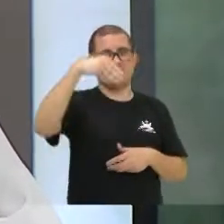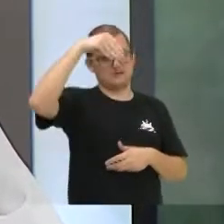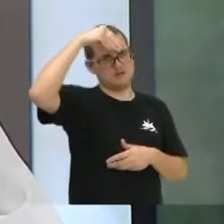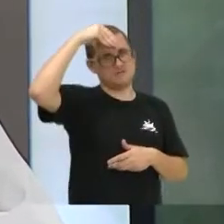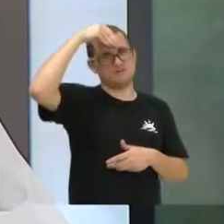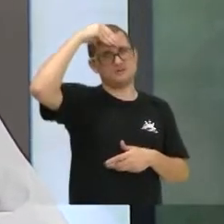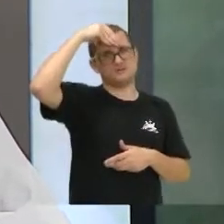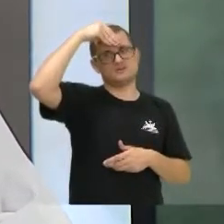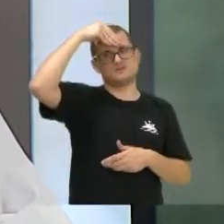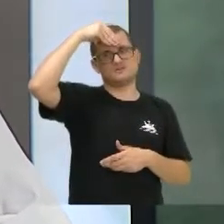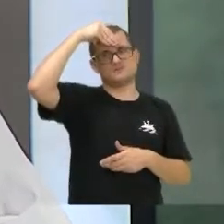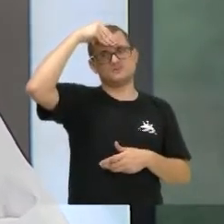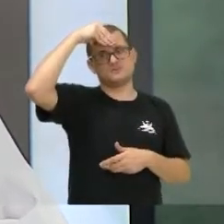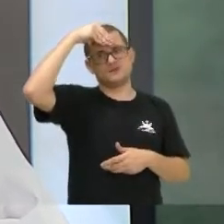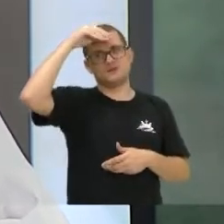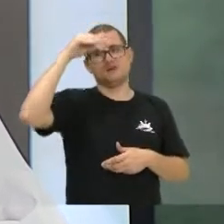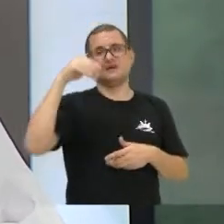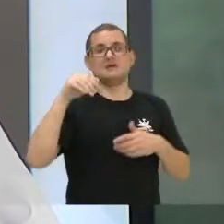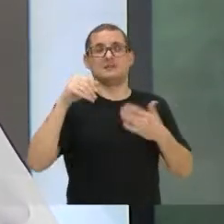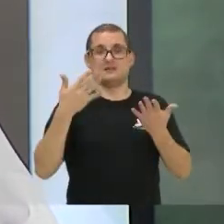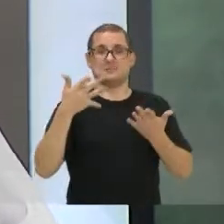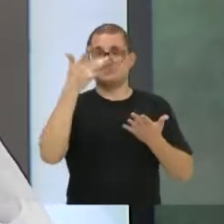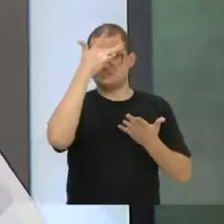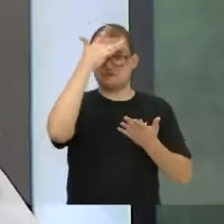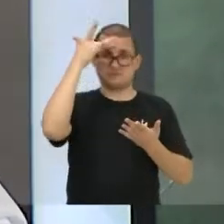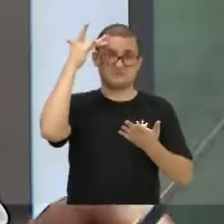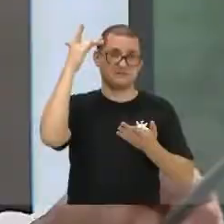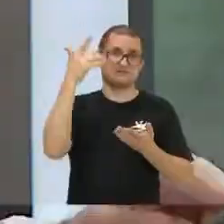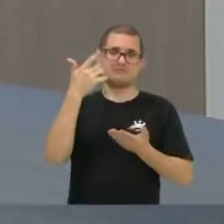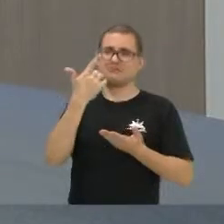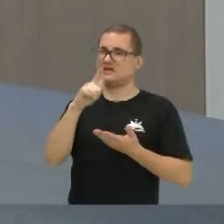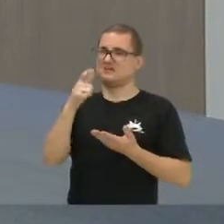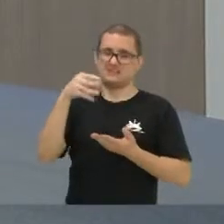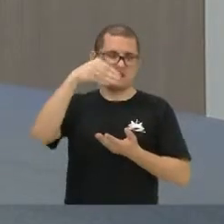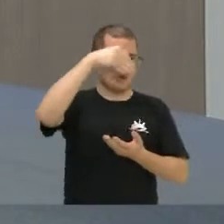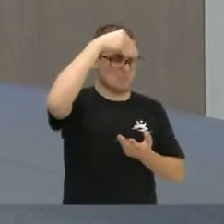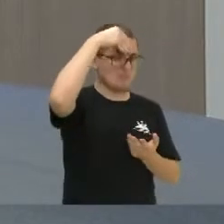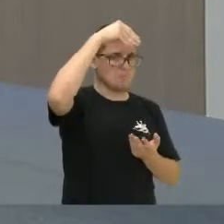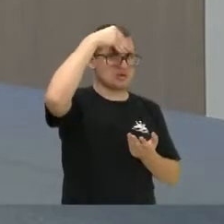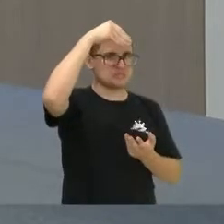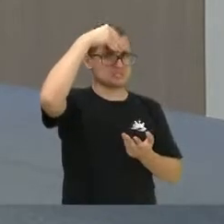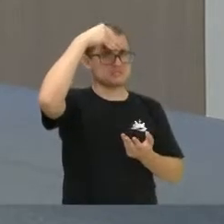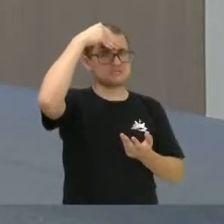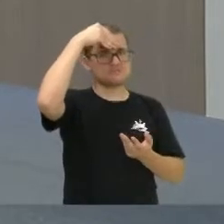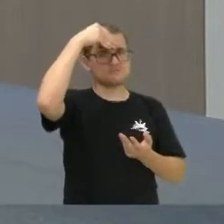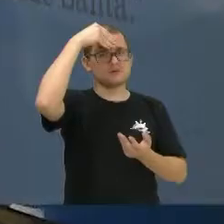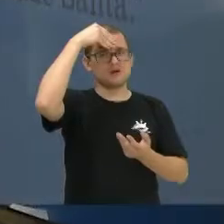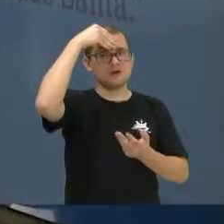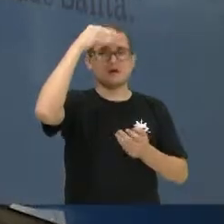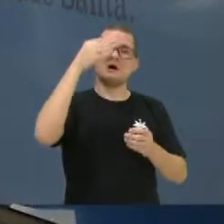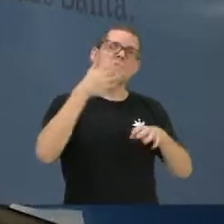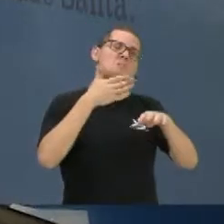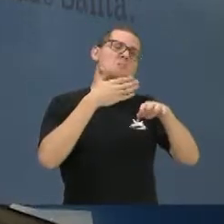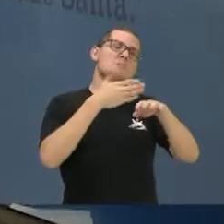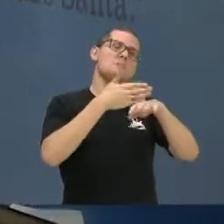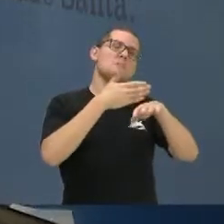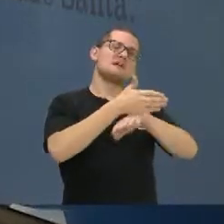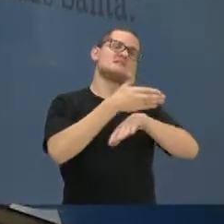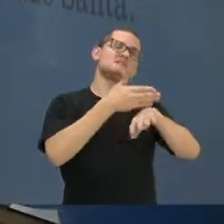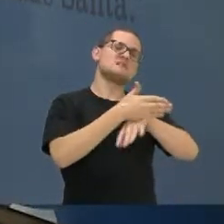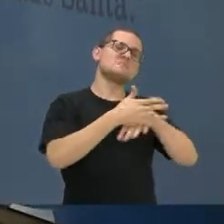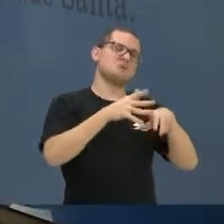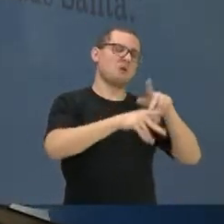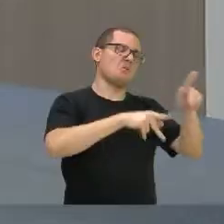se mãe tiver em fidelidade continuam na a pertencer a um povo que não se